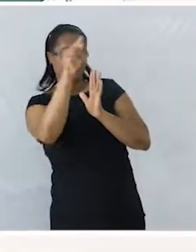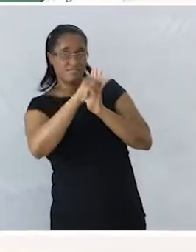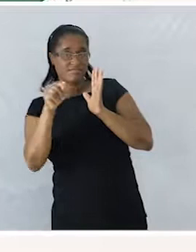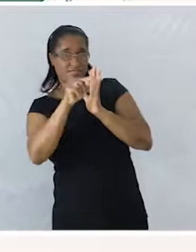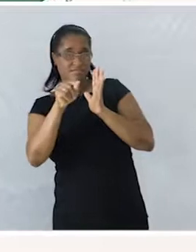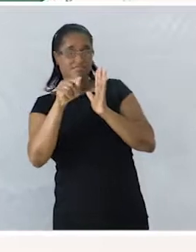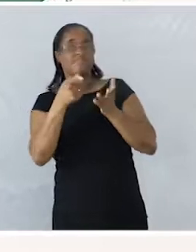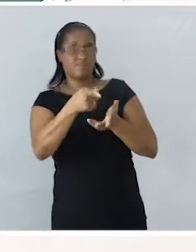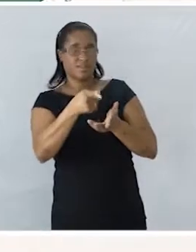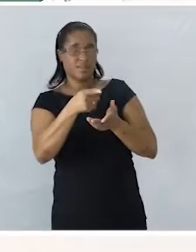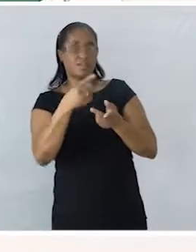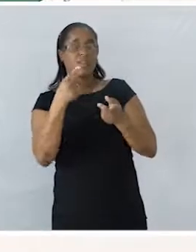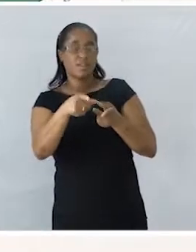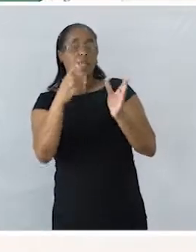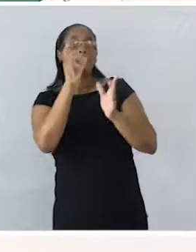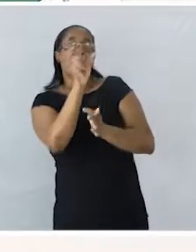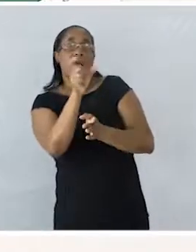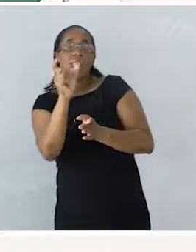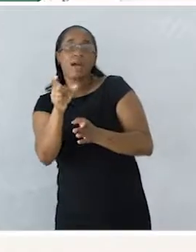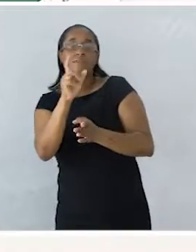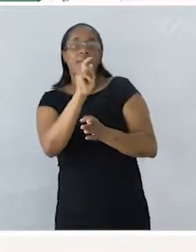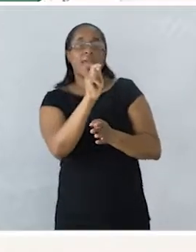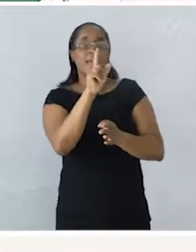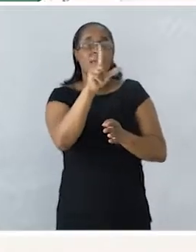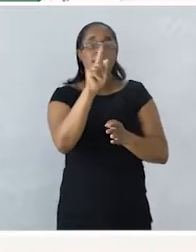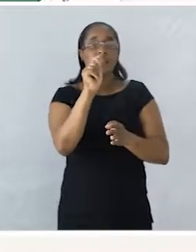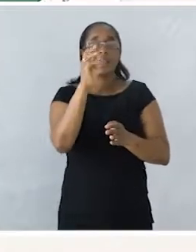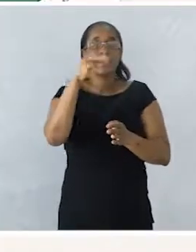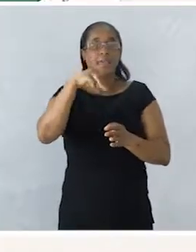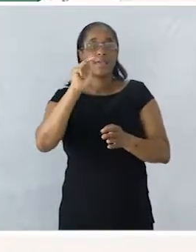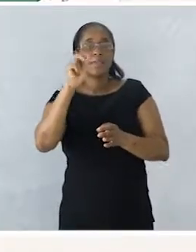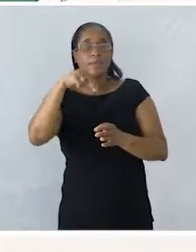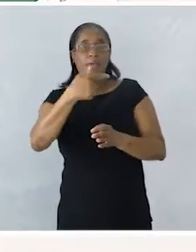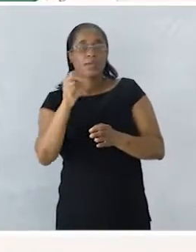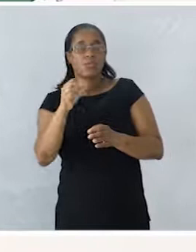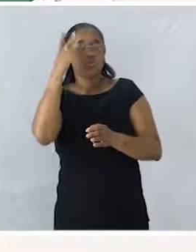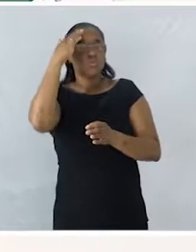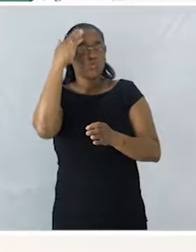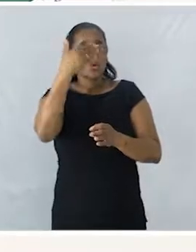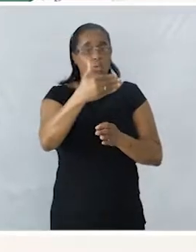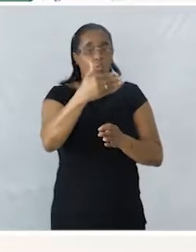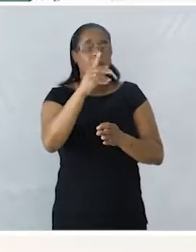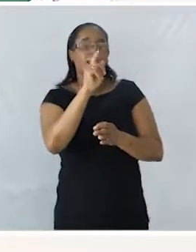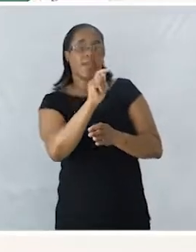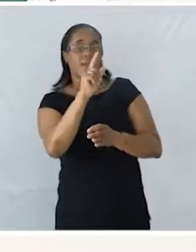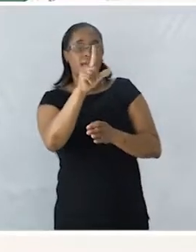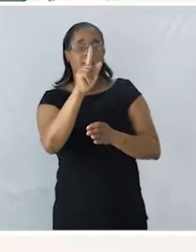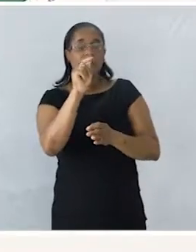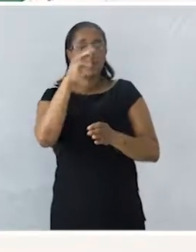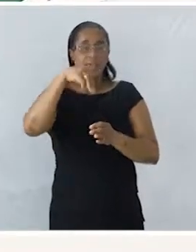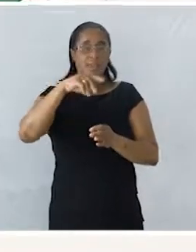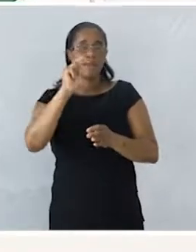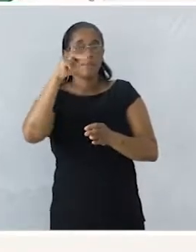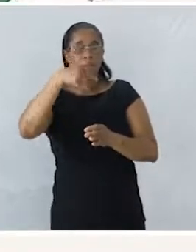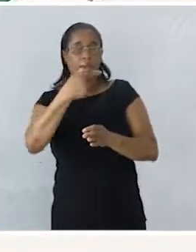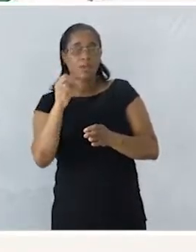da palavra elemento. Nós tiramos esse símbolo, é um E de elemento. Então o número 1 é elemento do conjunto A. Ao